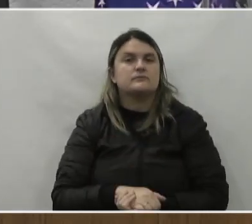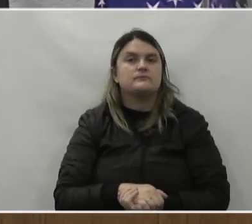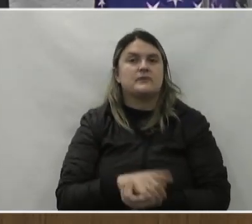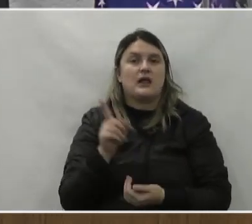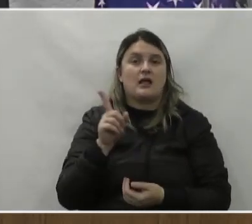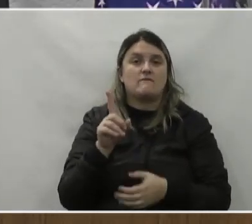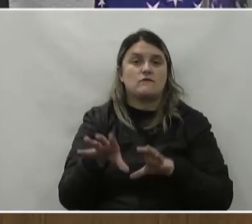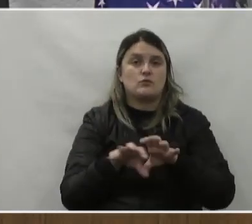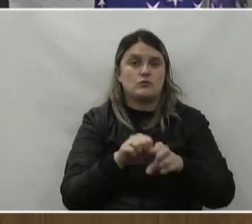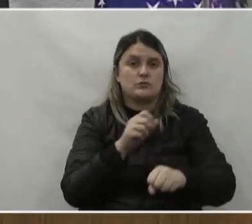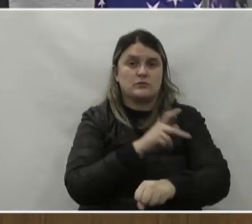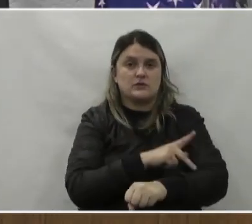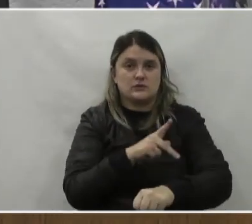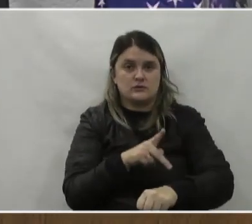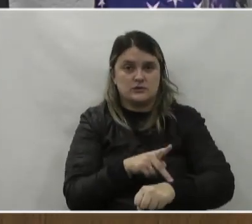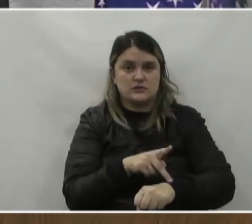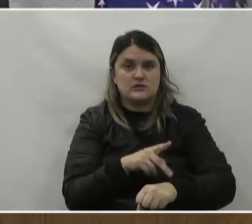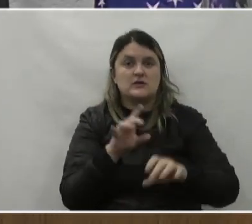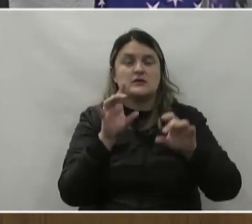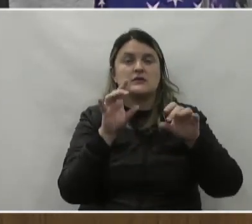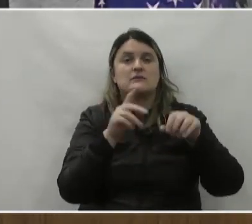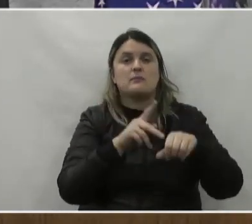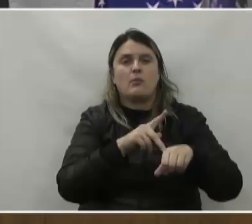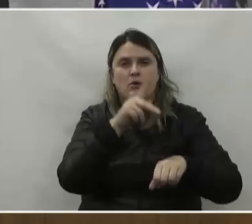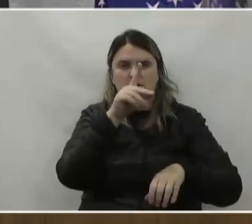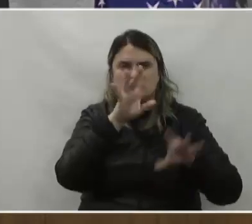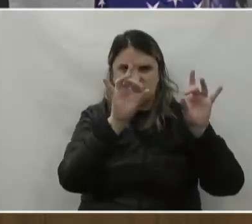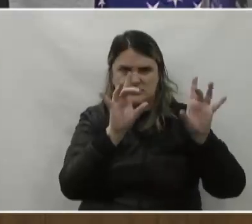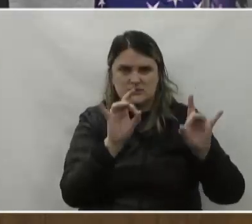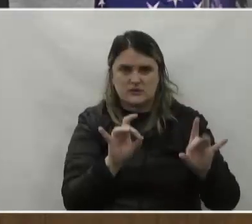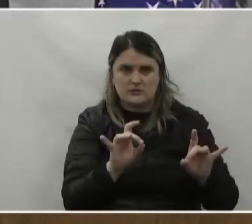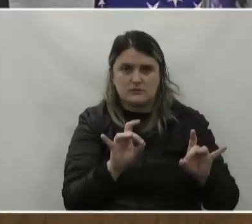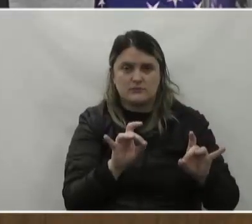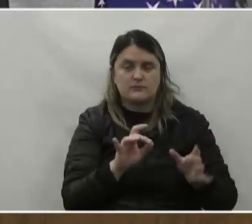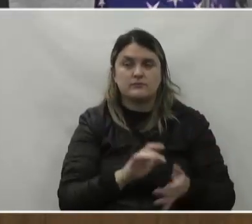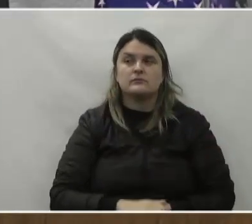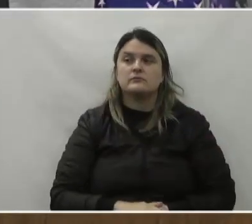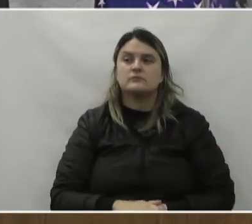Formada em pedagogia e com especialização